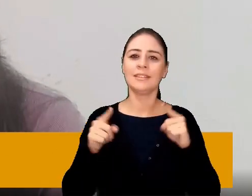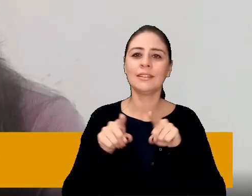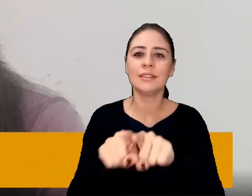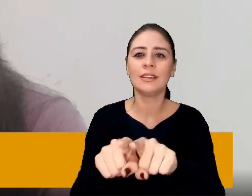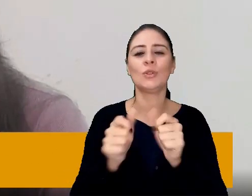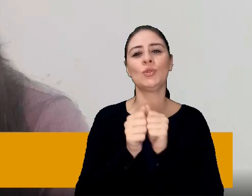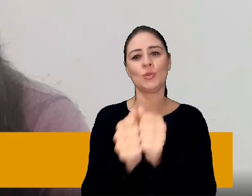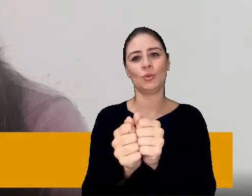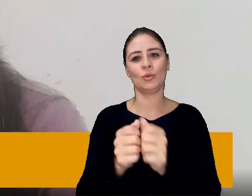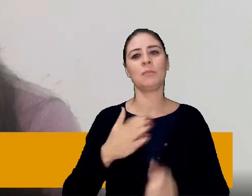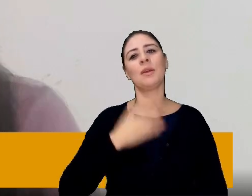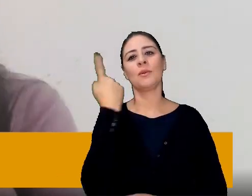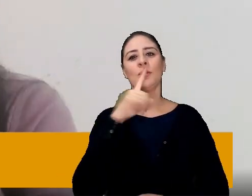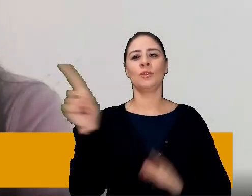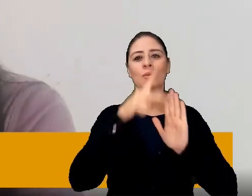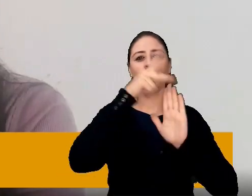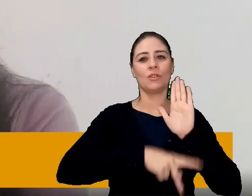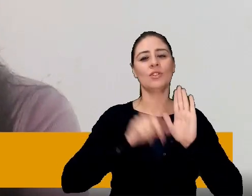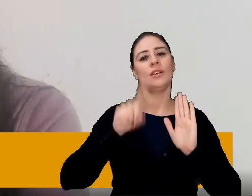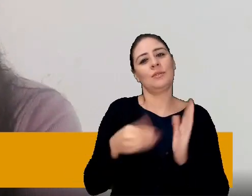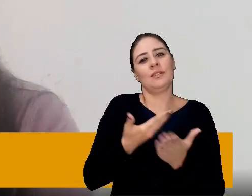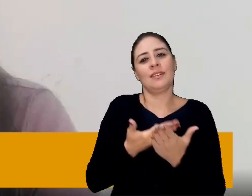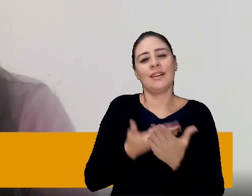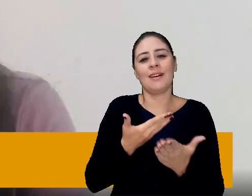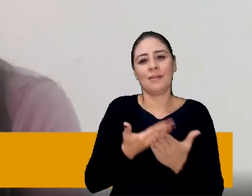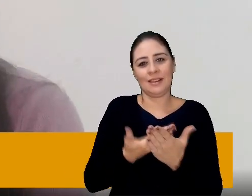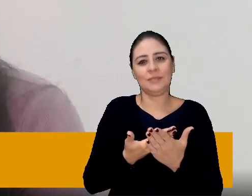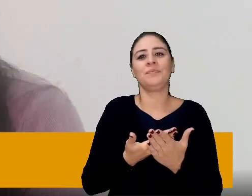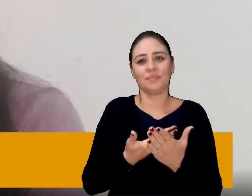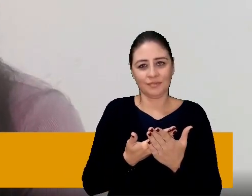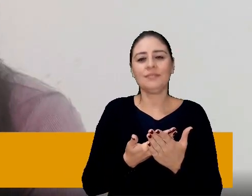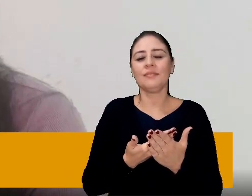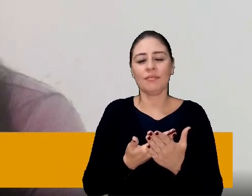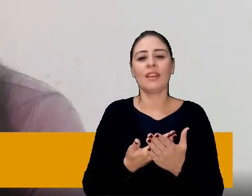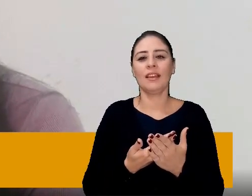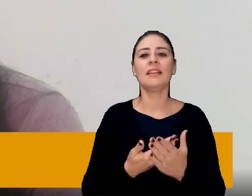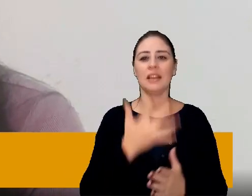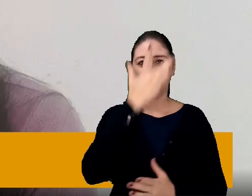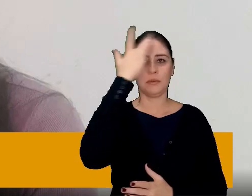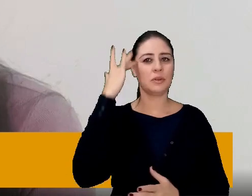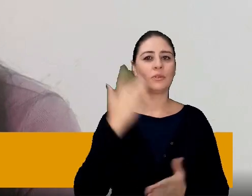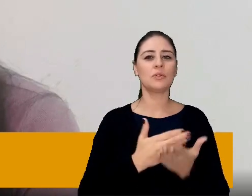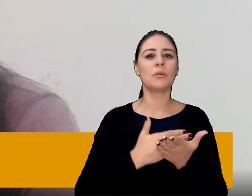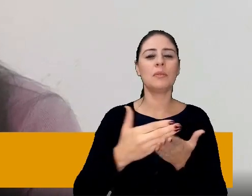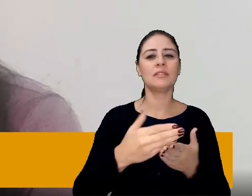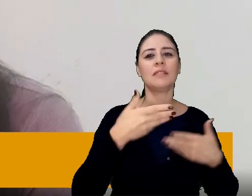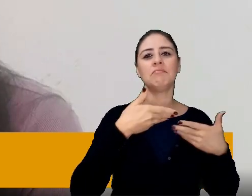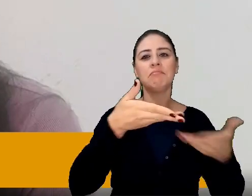Então, a minha última atuação dentro do projeto foi fazer aulões. Então, o que eu